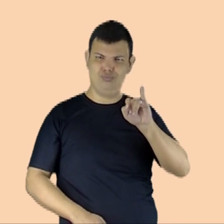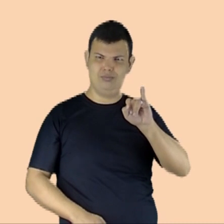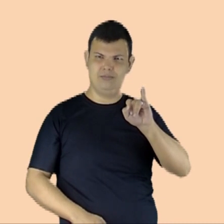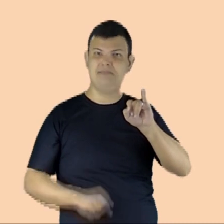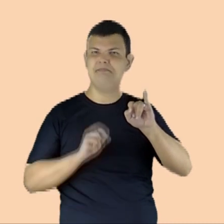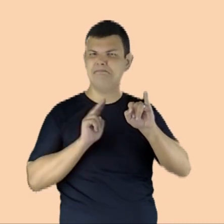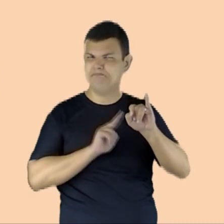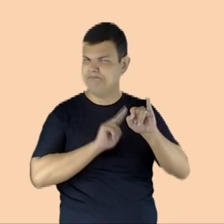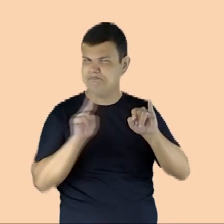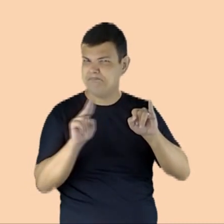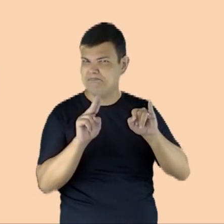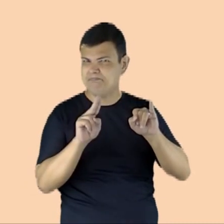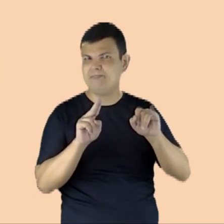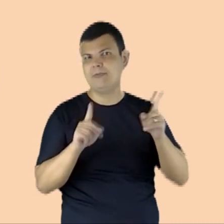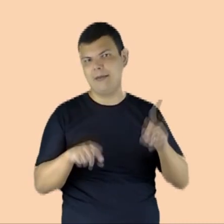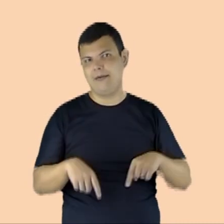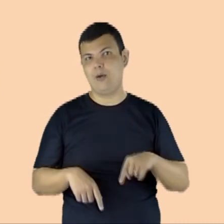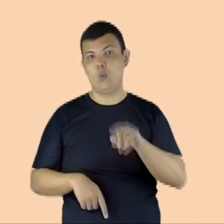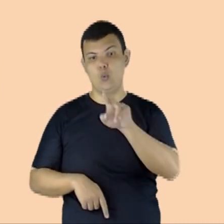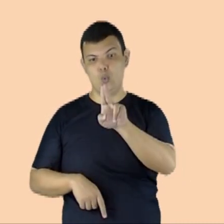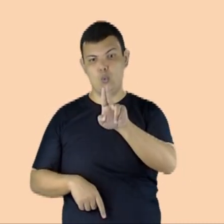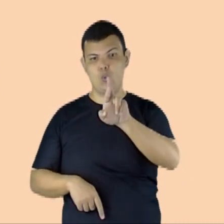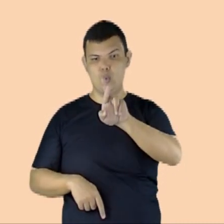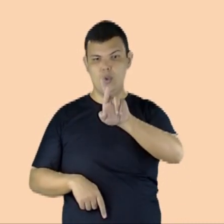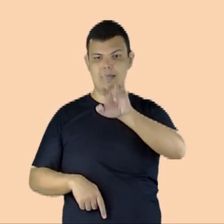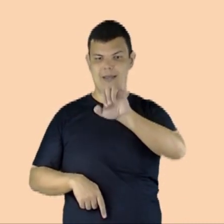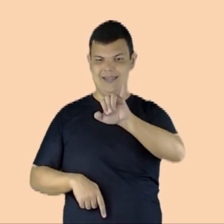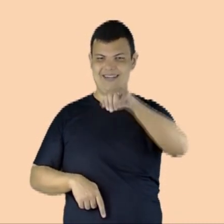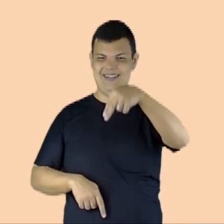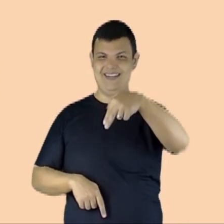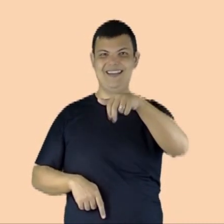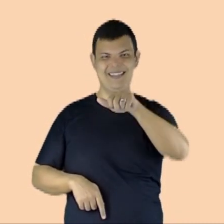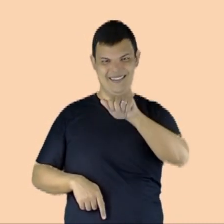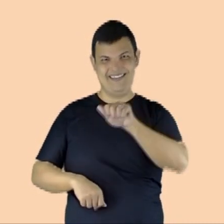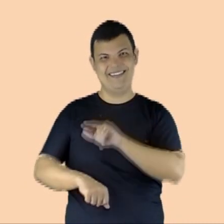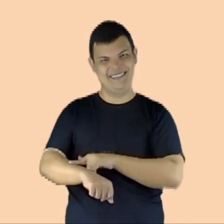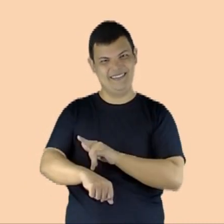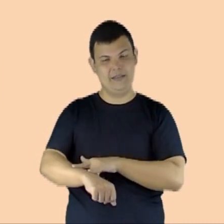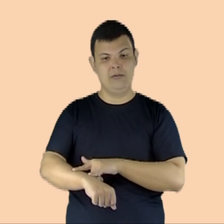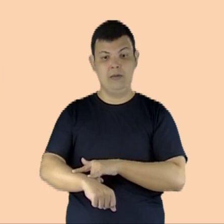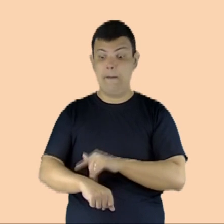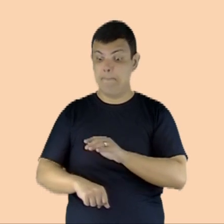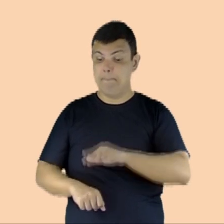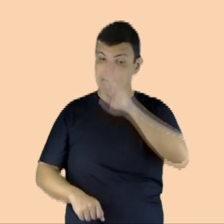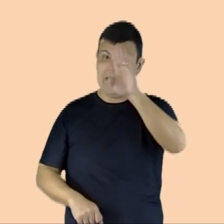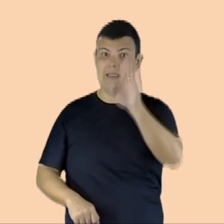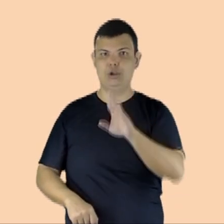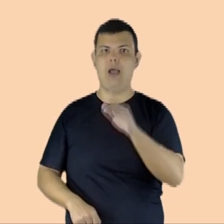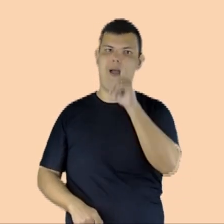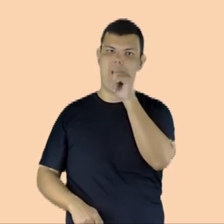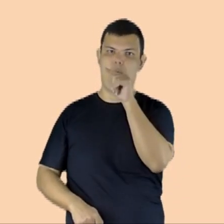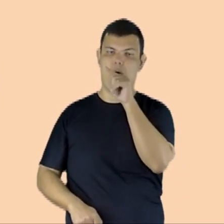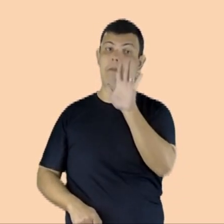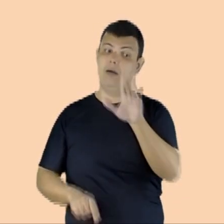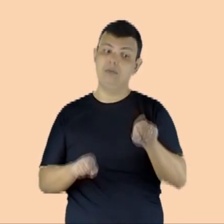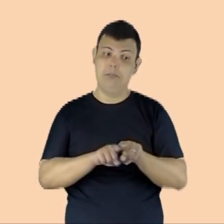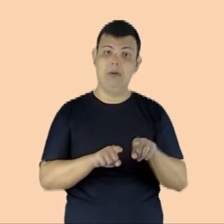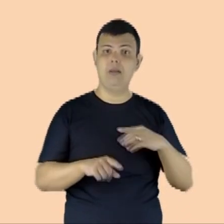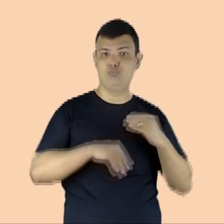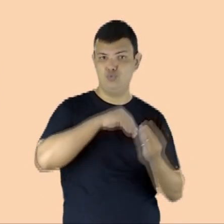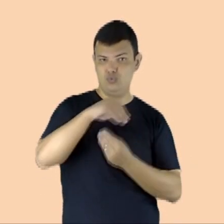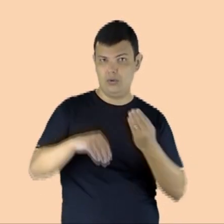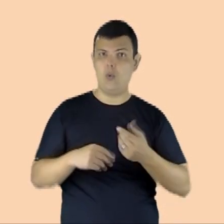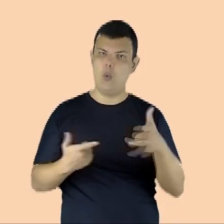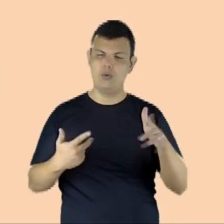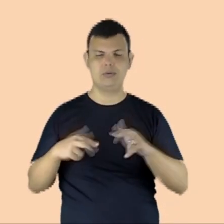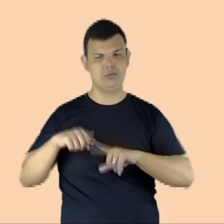nosso corpo é feito basicamente de água, mas ele também contém uma porção de outras substâncias que precisam ser eliminadas pelo nosso